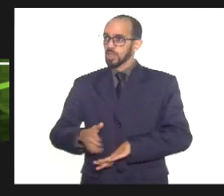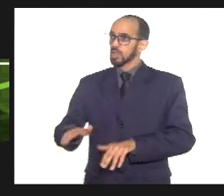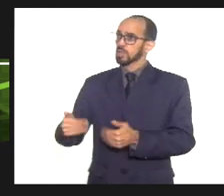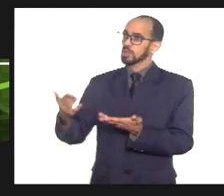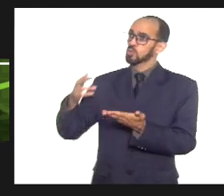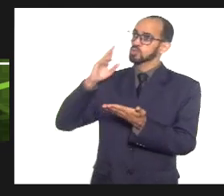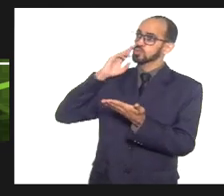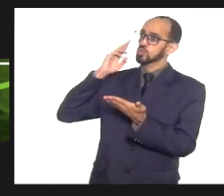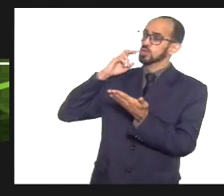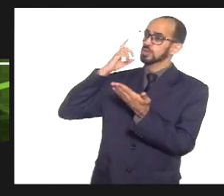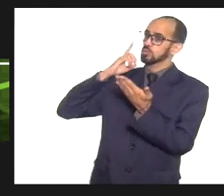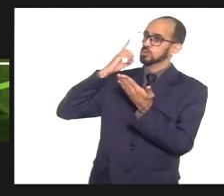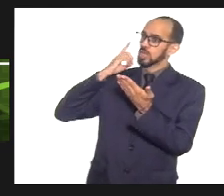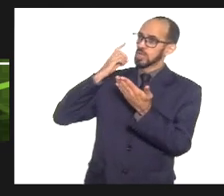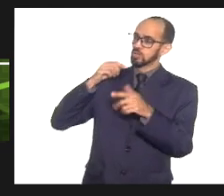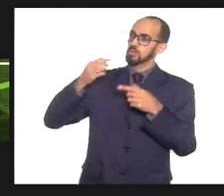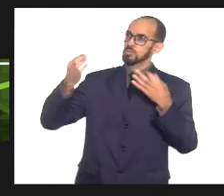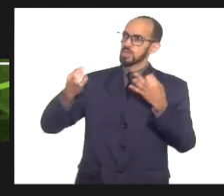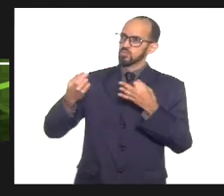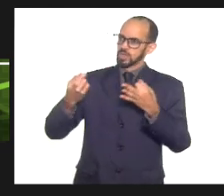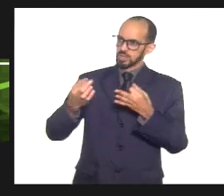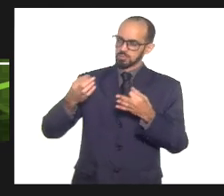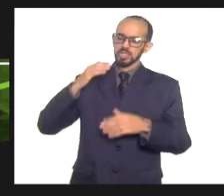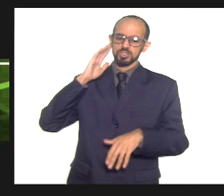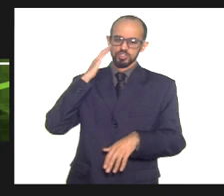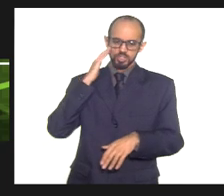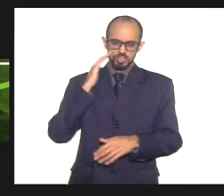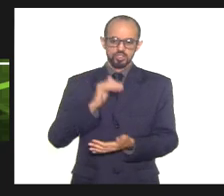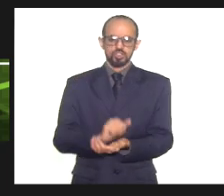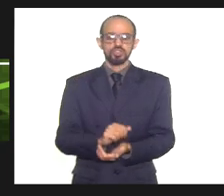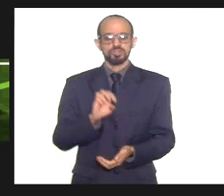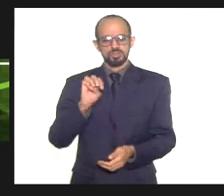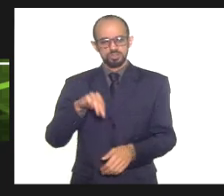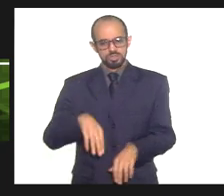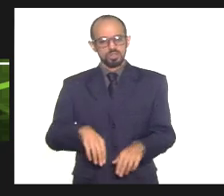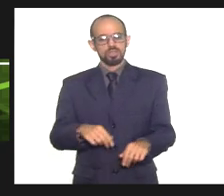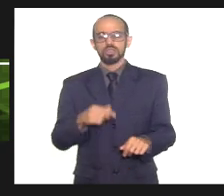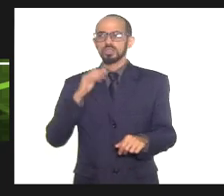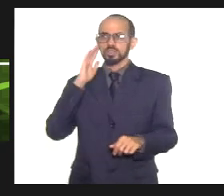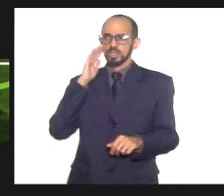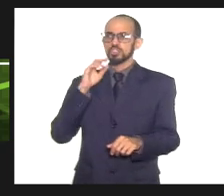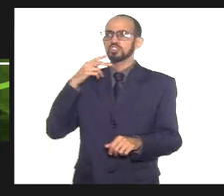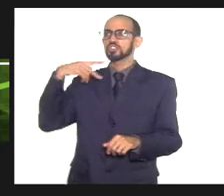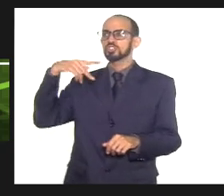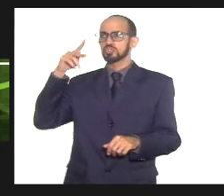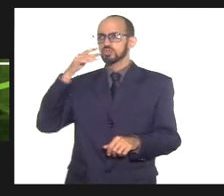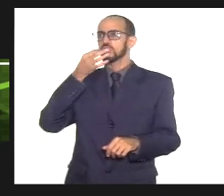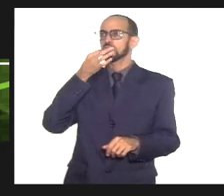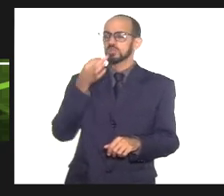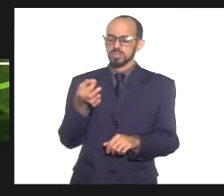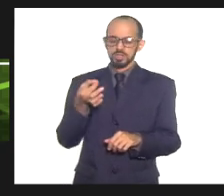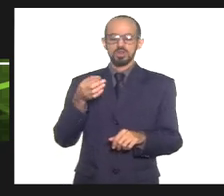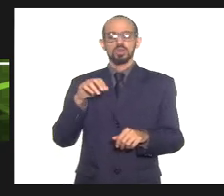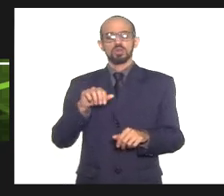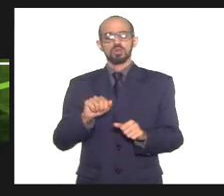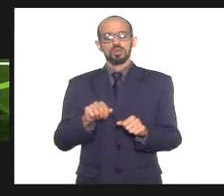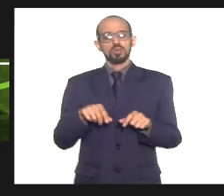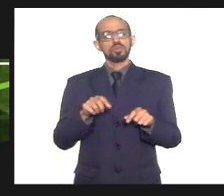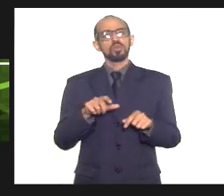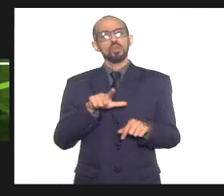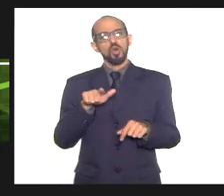Senhor deputado, perfeitamente entendido. Entendi seu ponto, suas considerações. Certamente serão